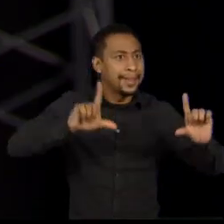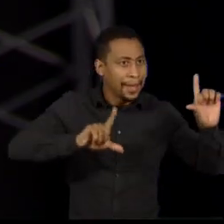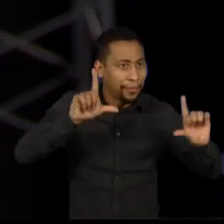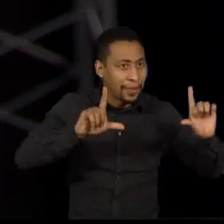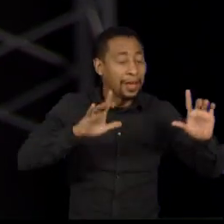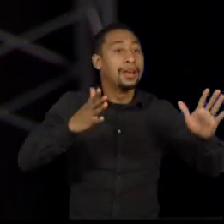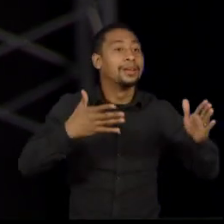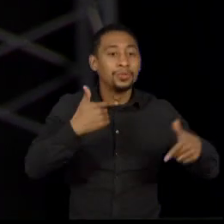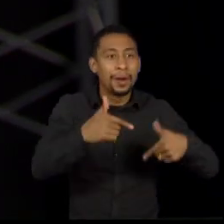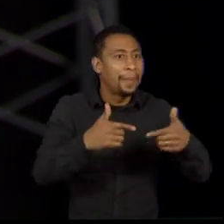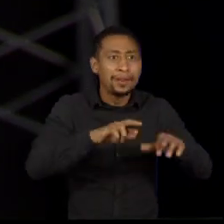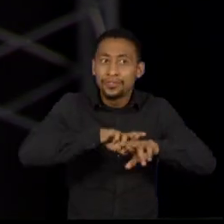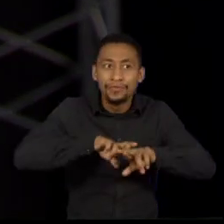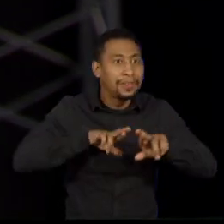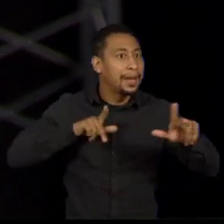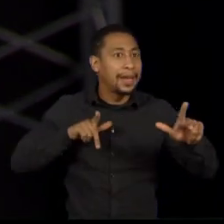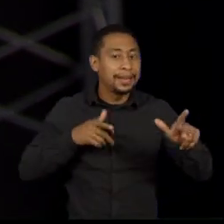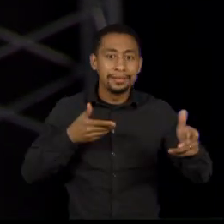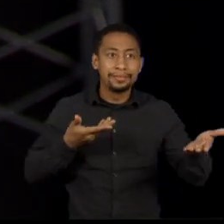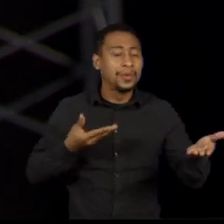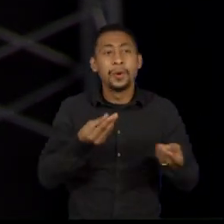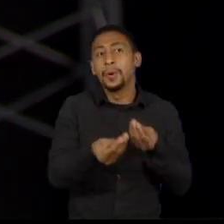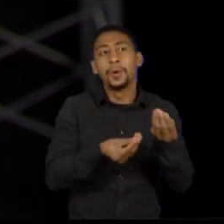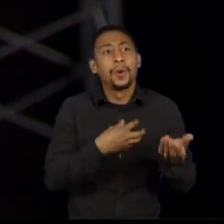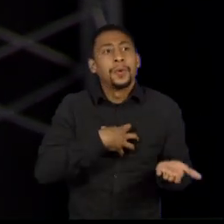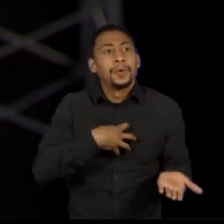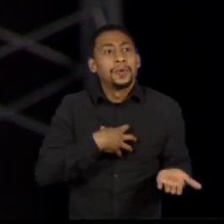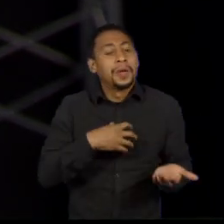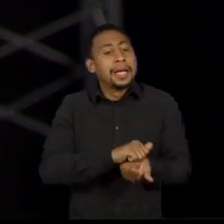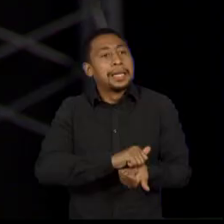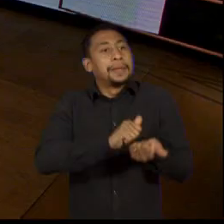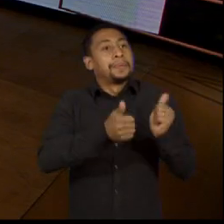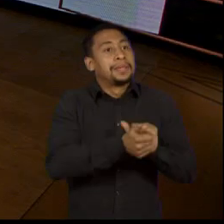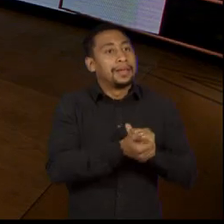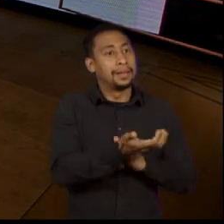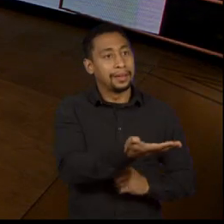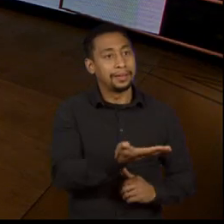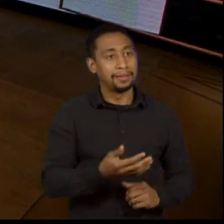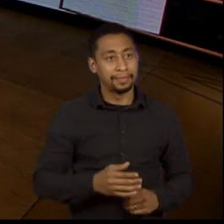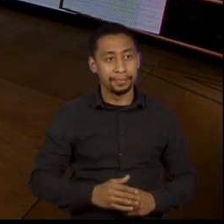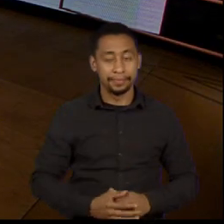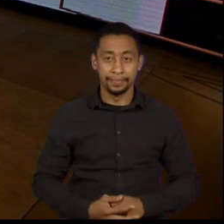ritmo completamente diferentes. Como é que foi a sua adaptação?